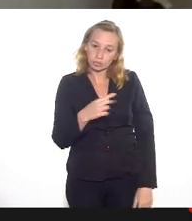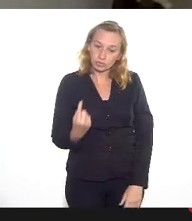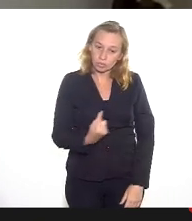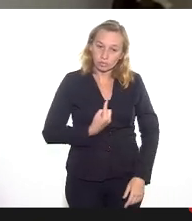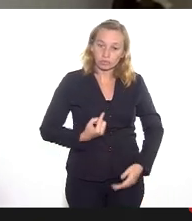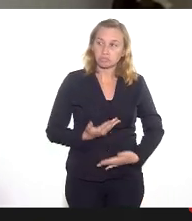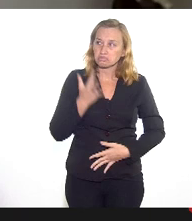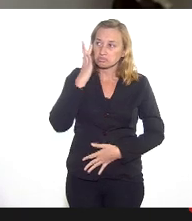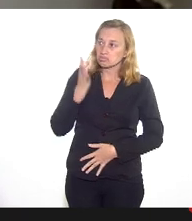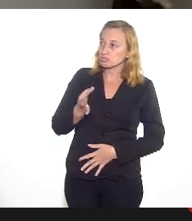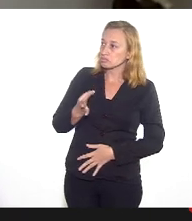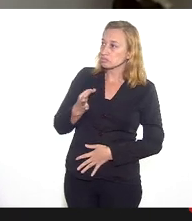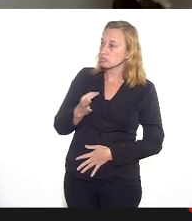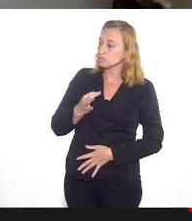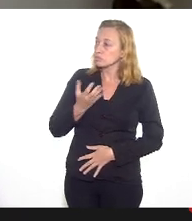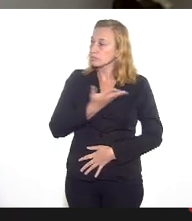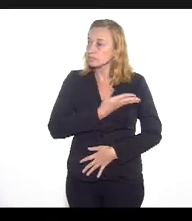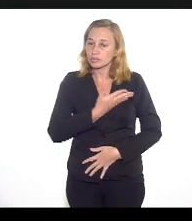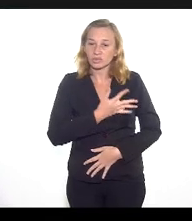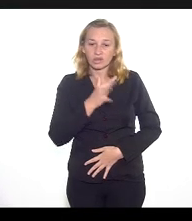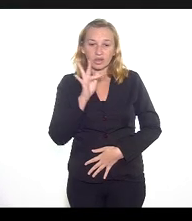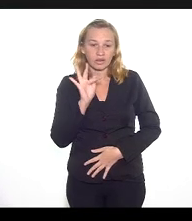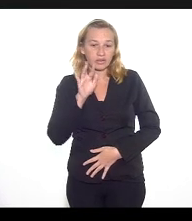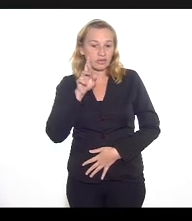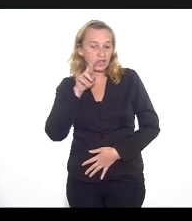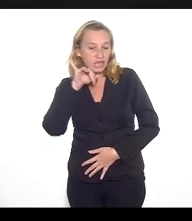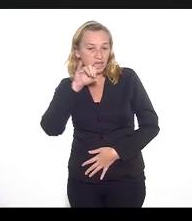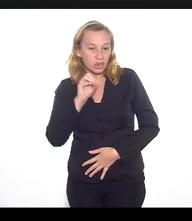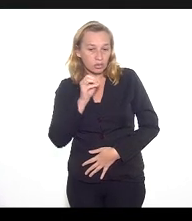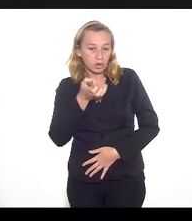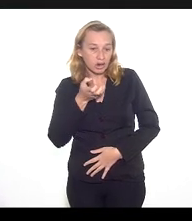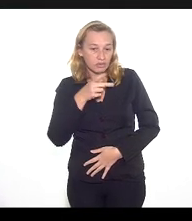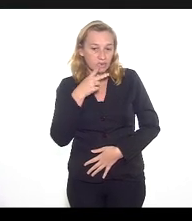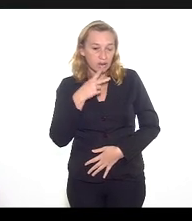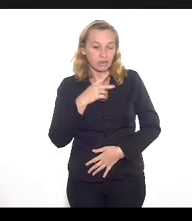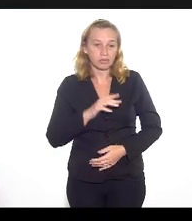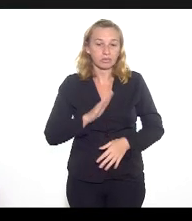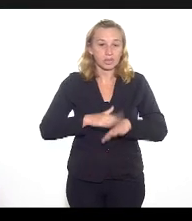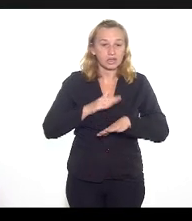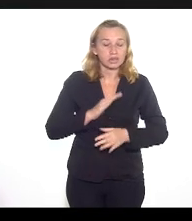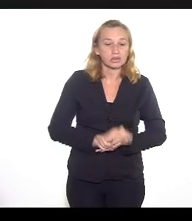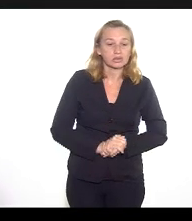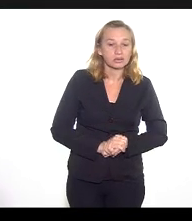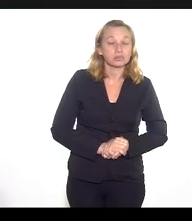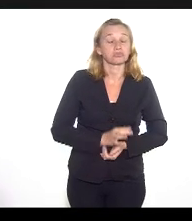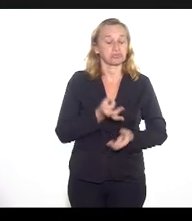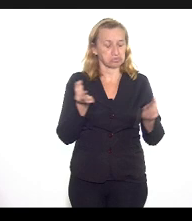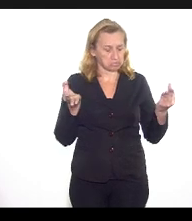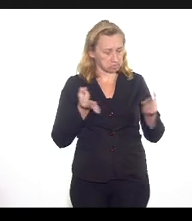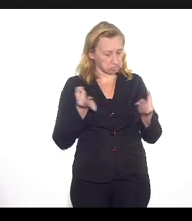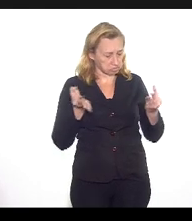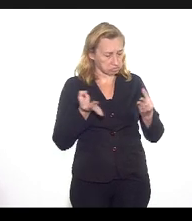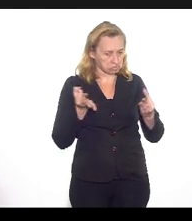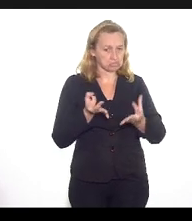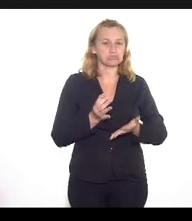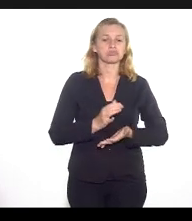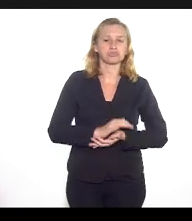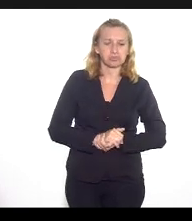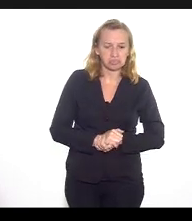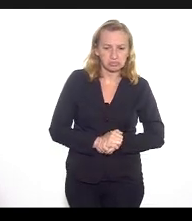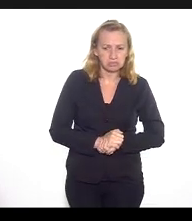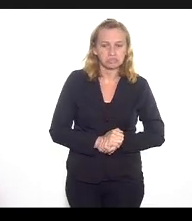amigos Frederico ou Gadelha querem complementar a resposta. Não, perfeitamente. Vou